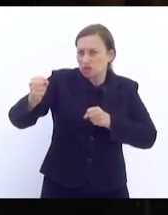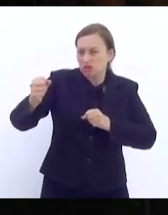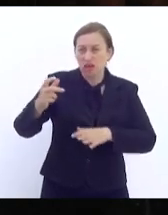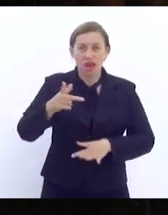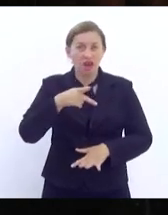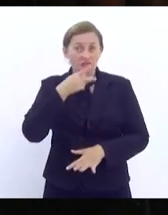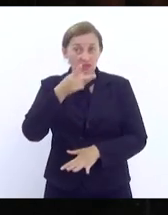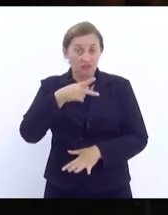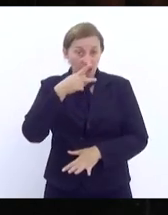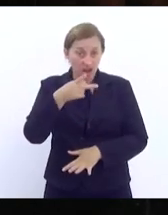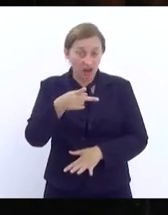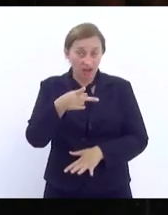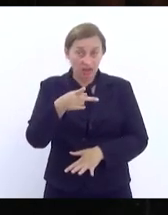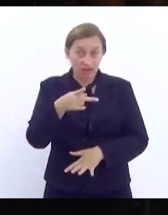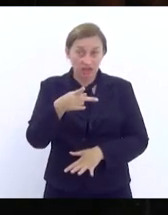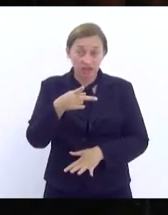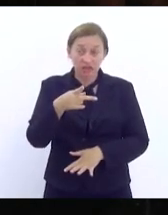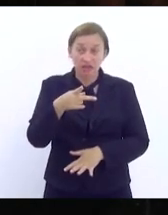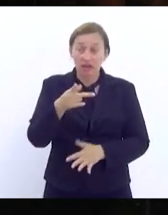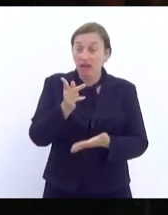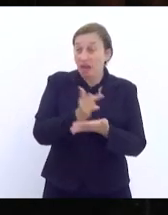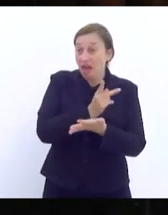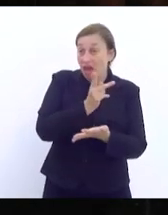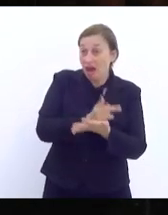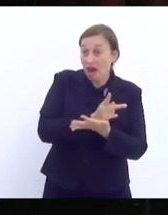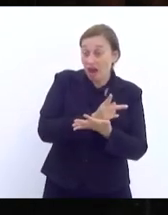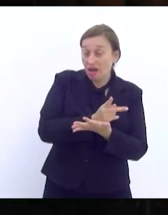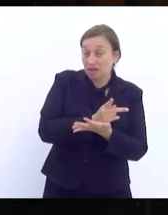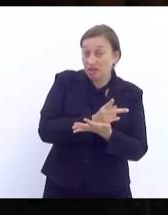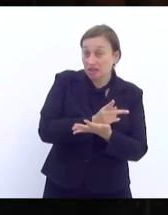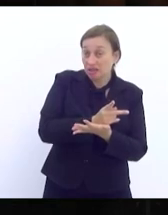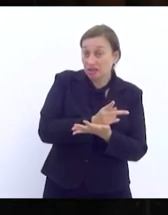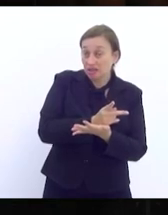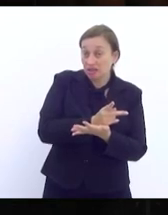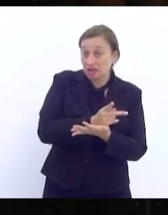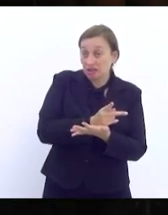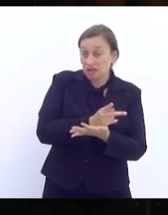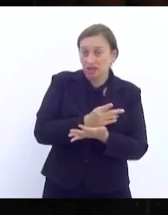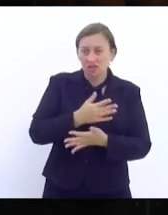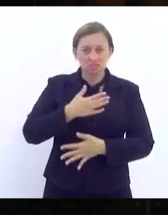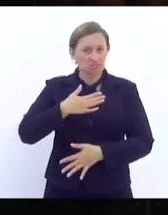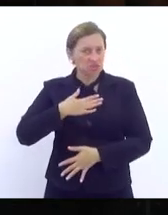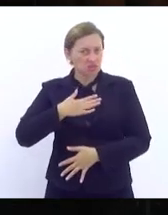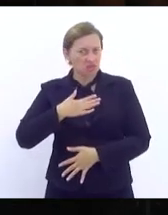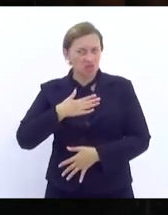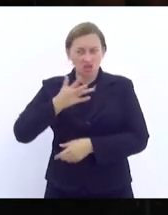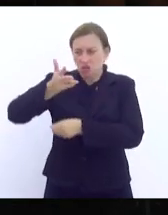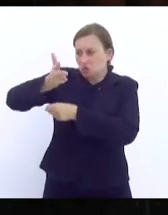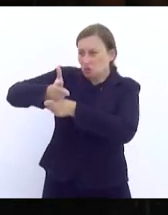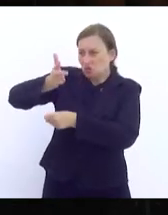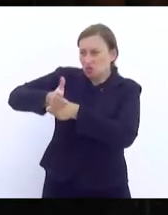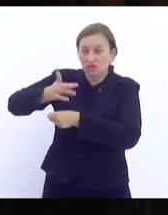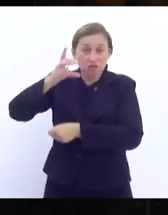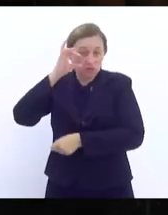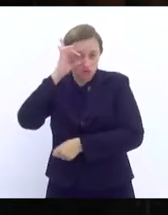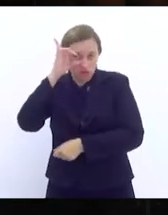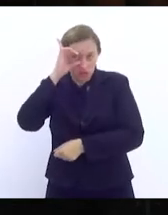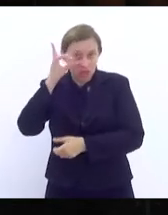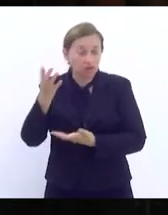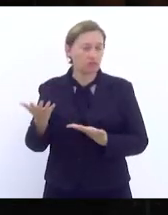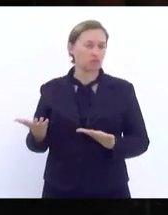falaciosas e difamatórias e laços de minha parte num vídeo do Instagram